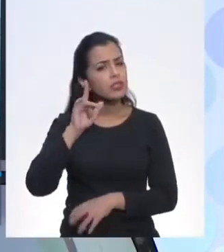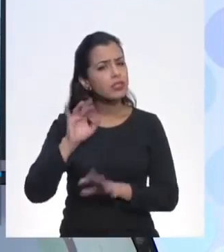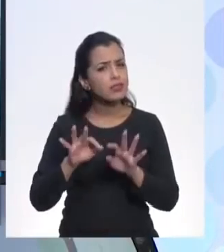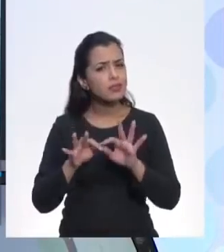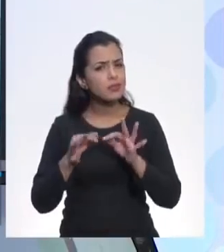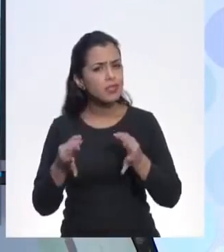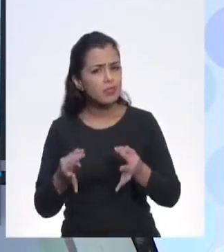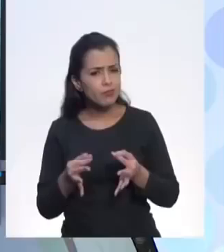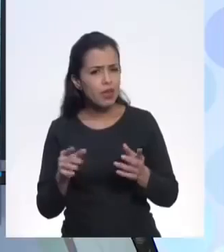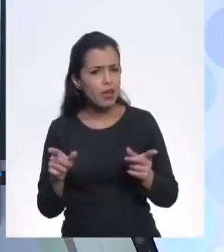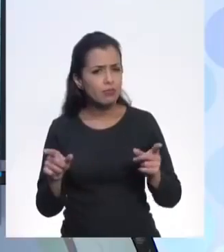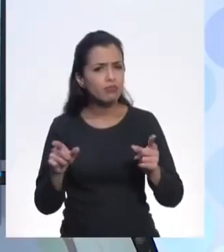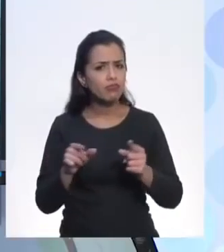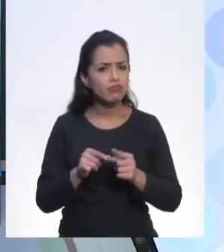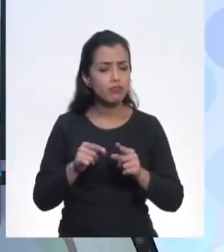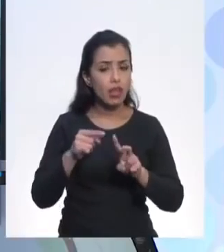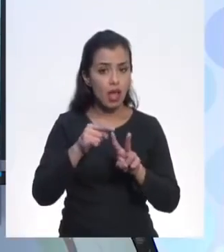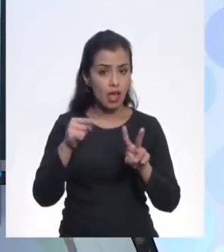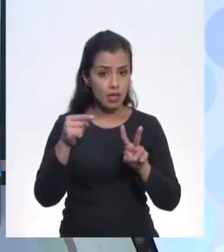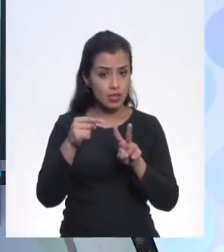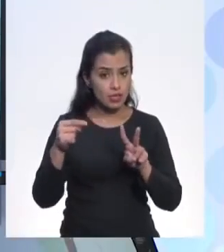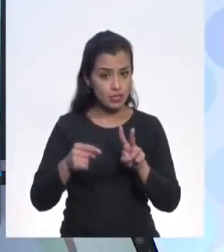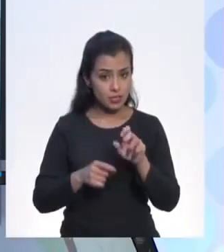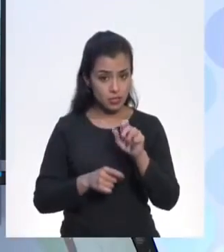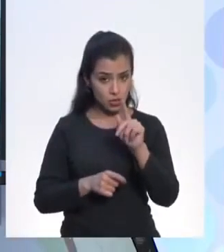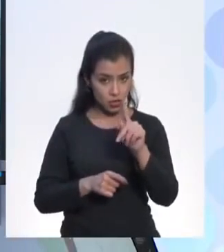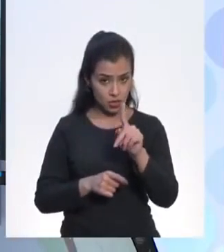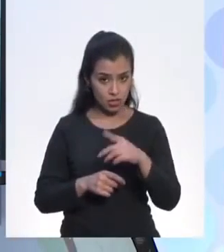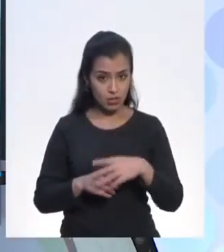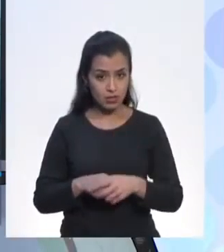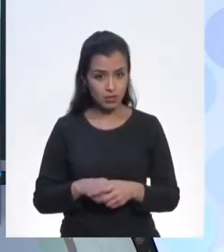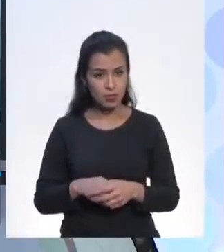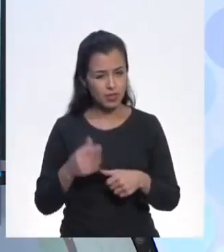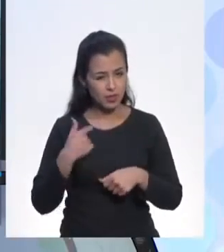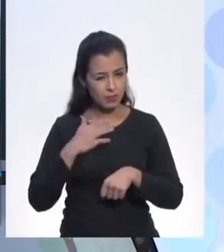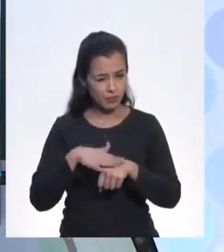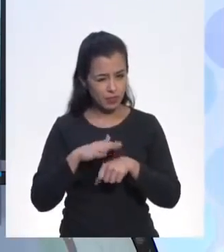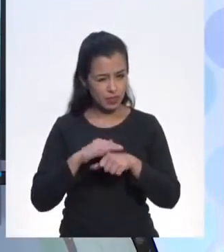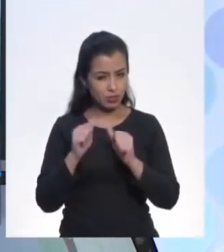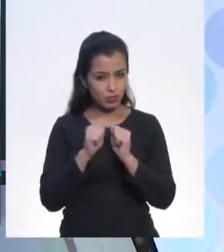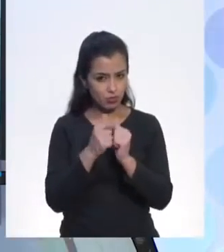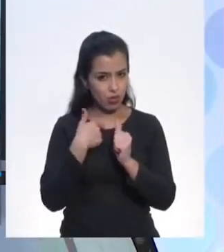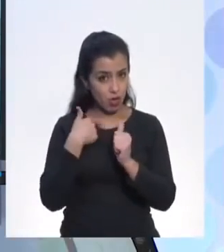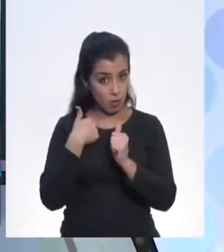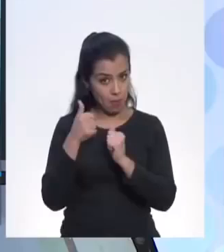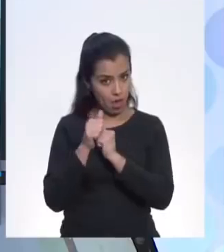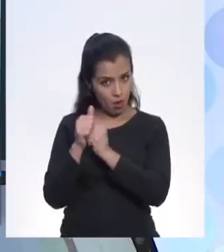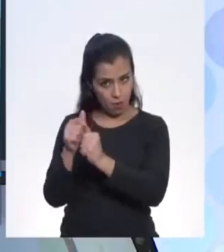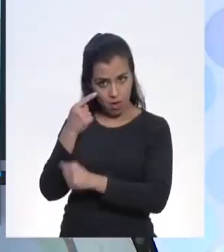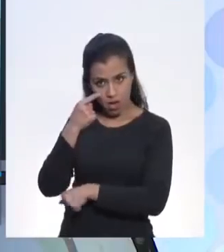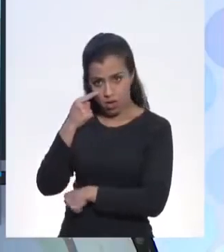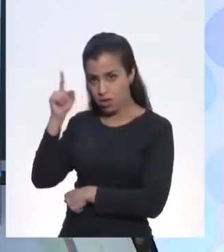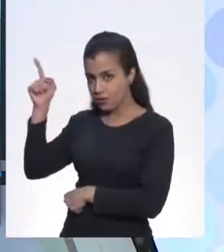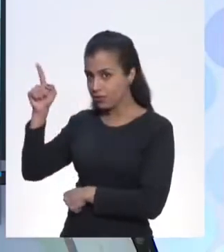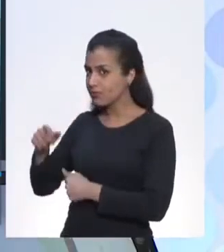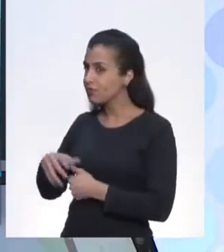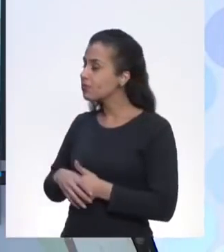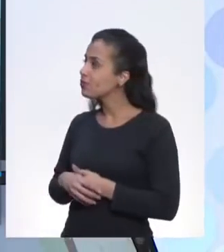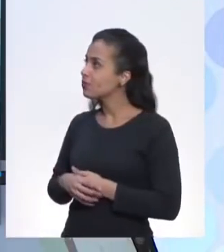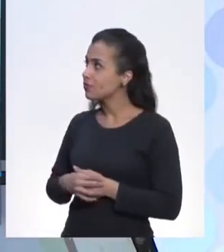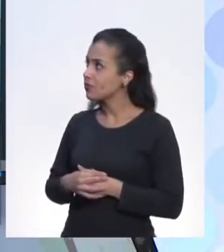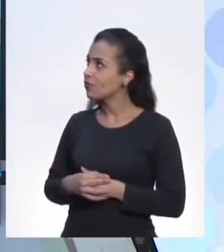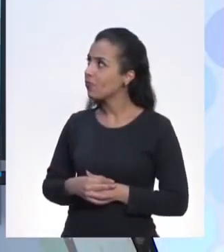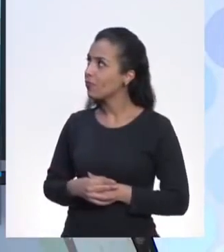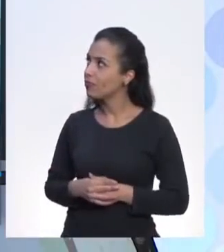ao máximo essa raiz quadrada, certo? Mas eu vou fazer com vocês, me acompanhem. Vamos para o x. Então,